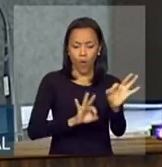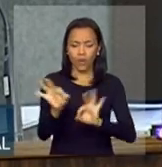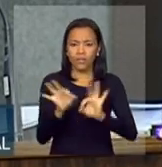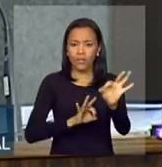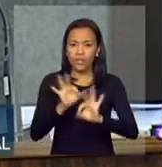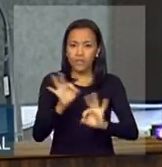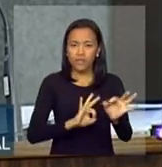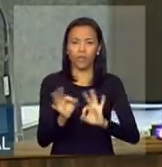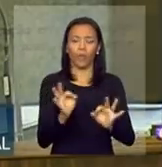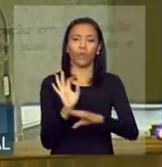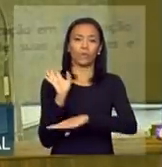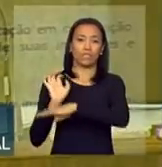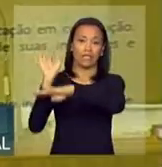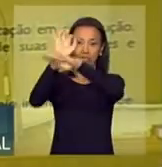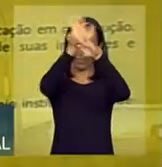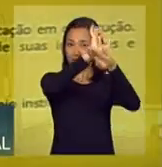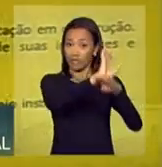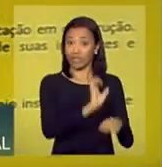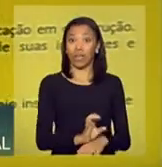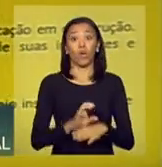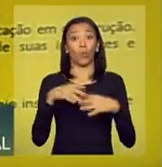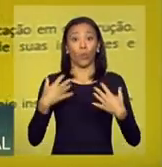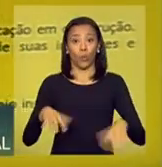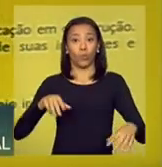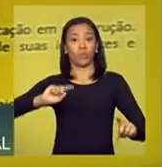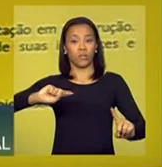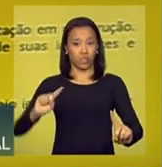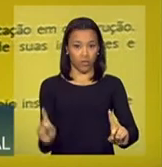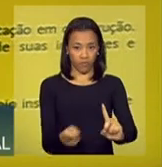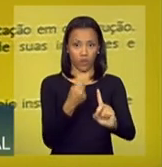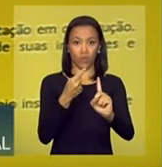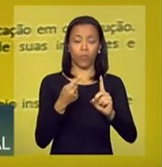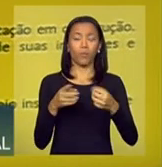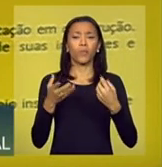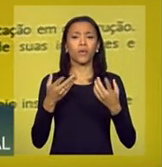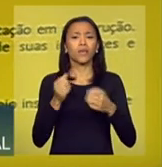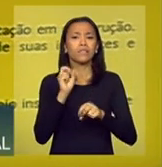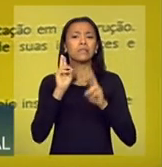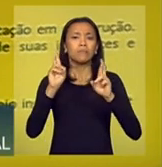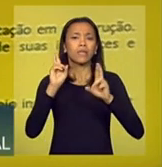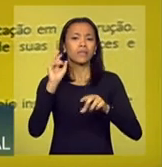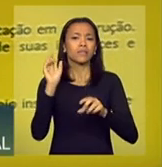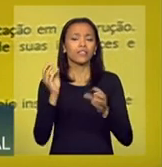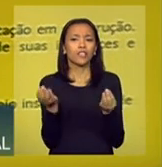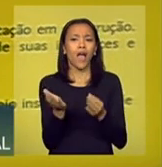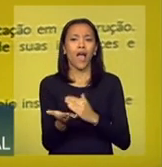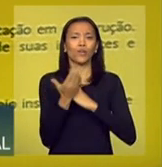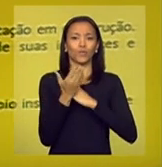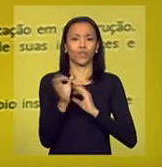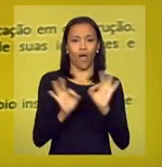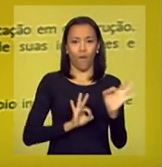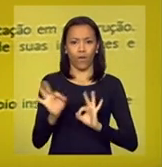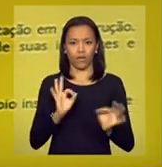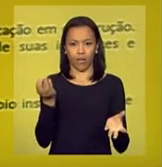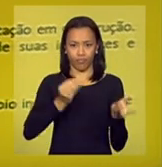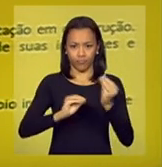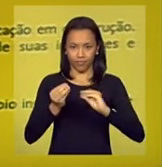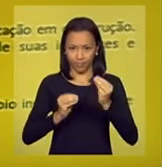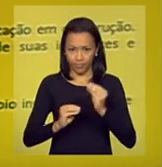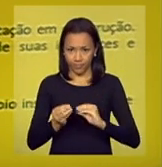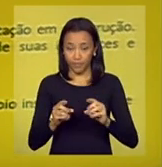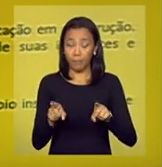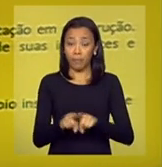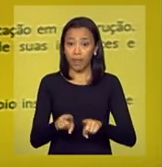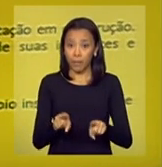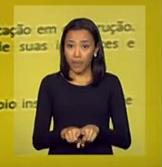coisa desafiadora, como uma esperança de que isso ajude a organizar as questões. A intersetorialidade é bem